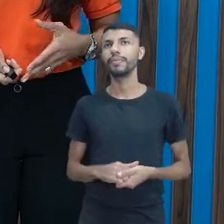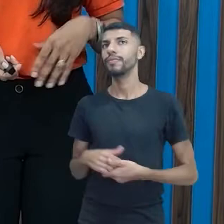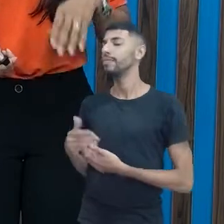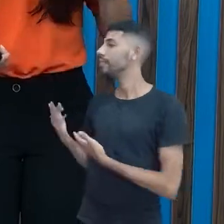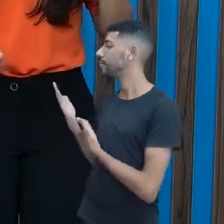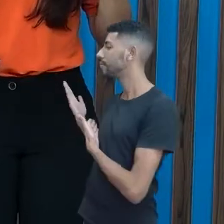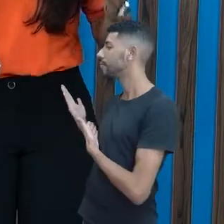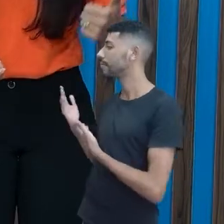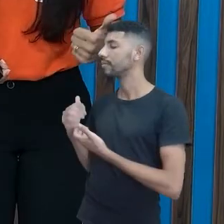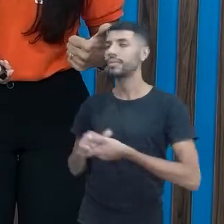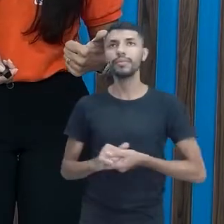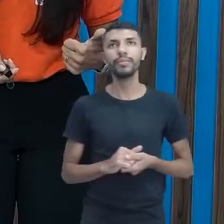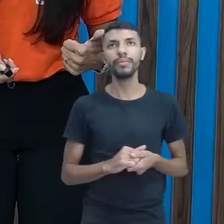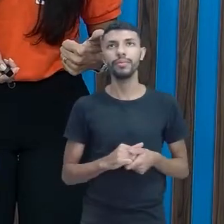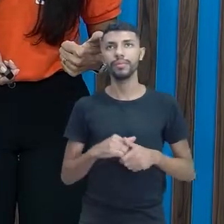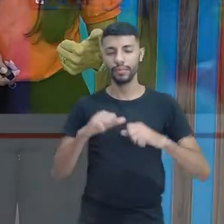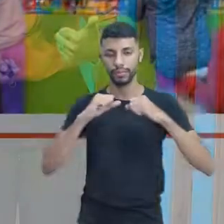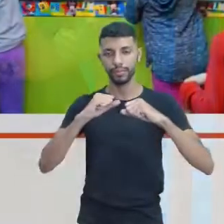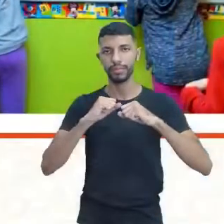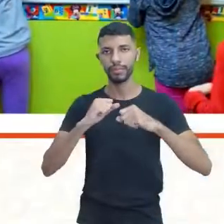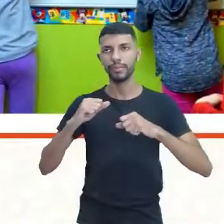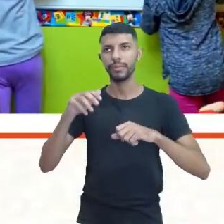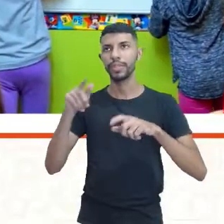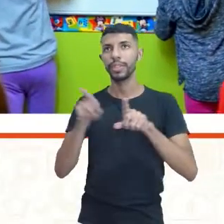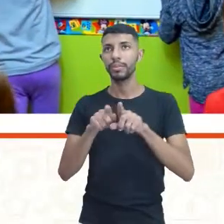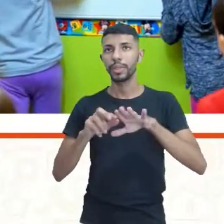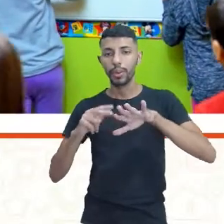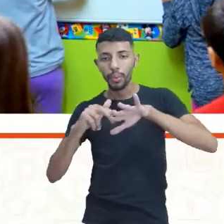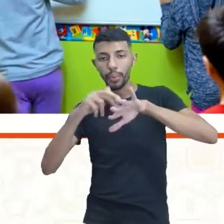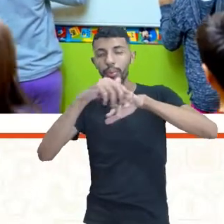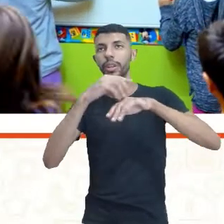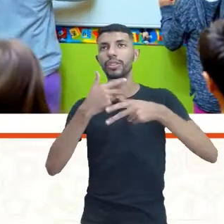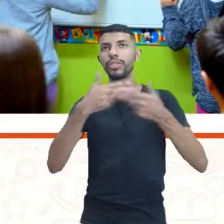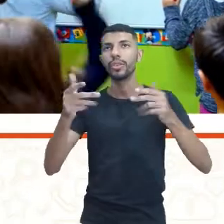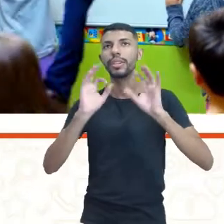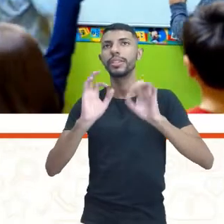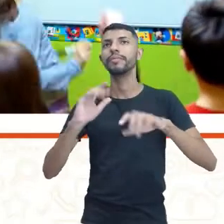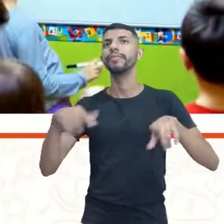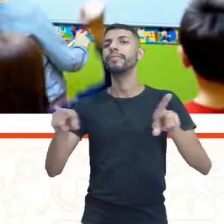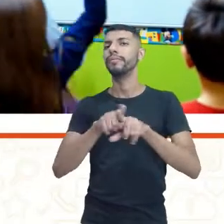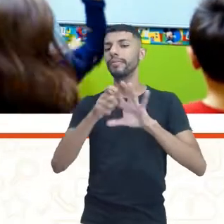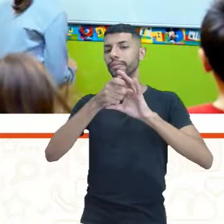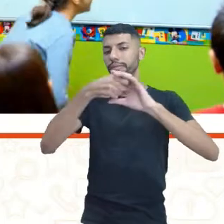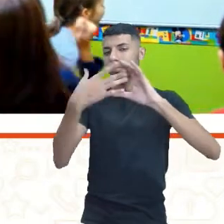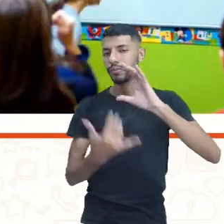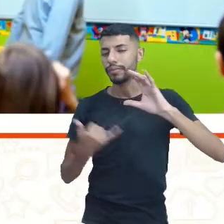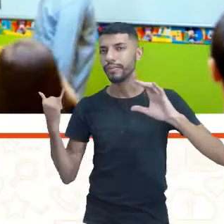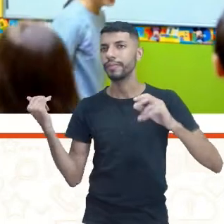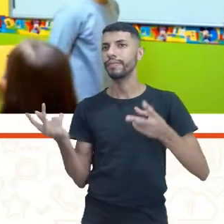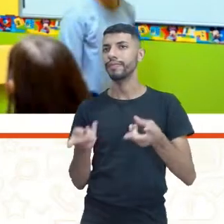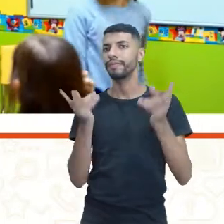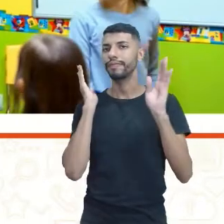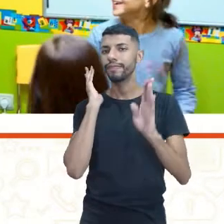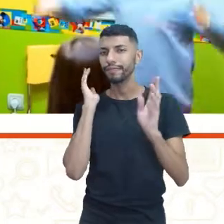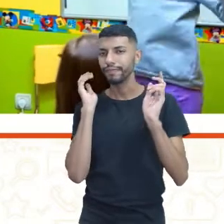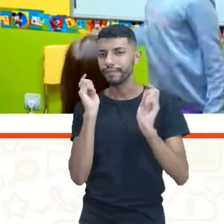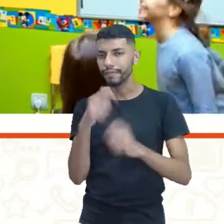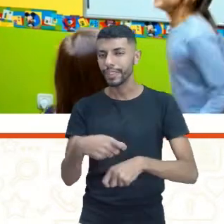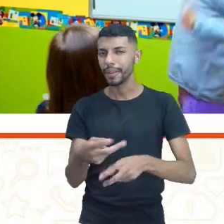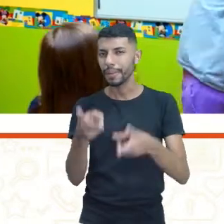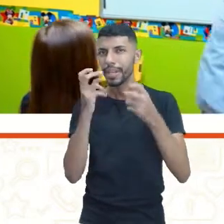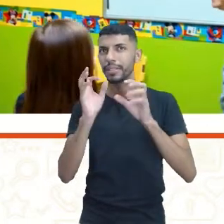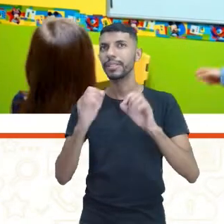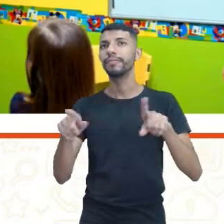Então, correr, subir nas coisas é uma característica evidente, né, neles, um comportamento evidente. Eles têm dificuldade